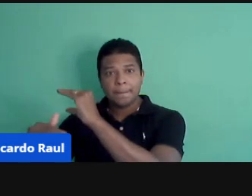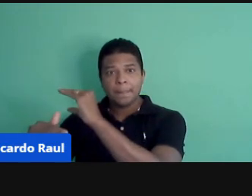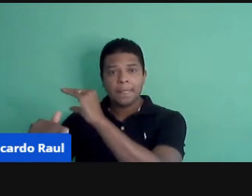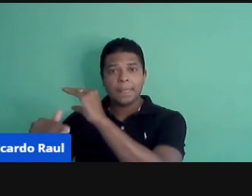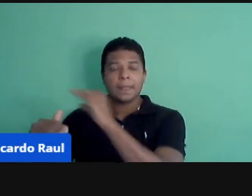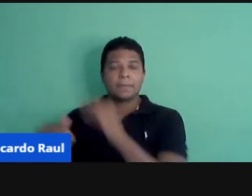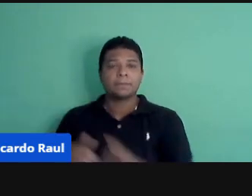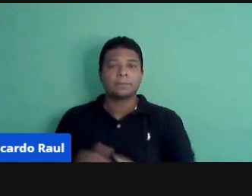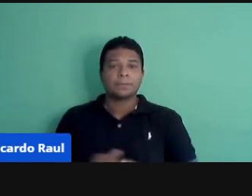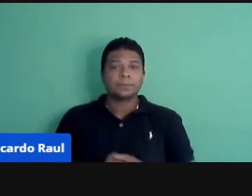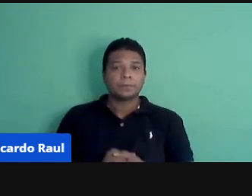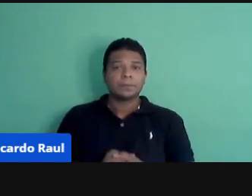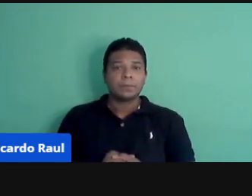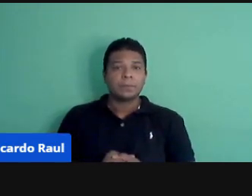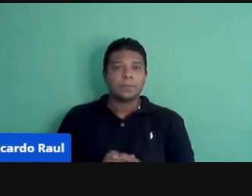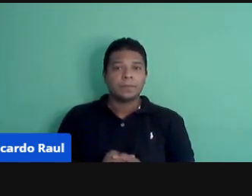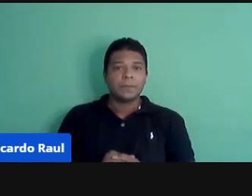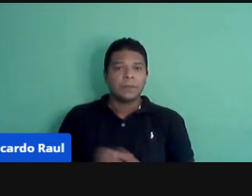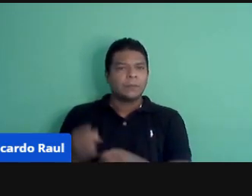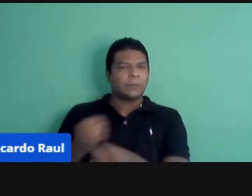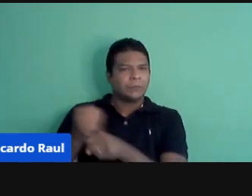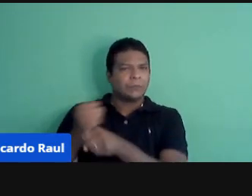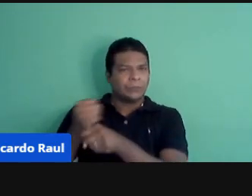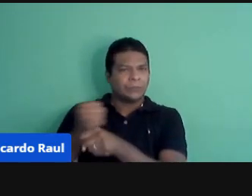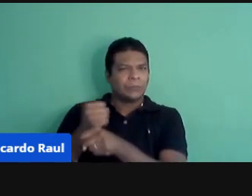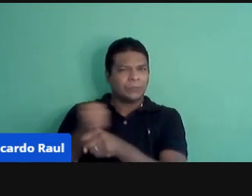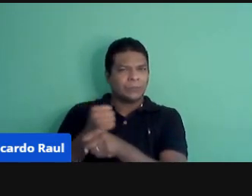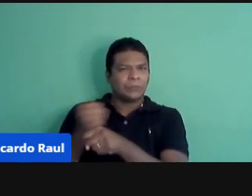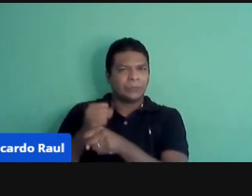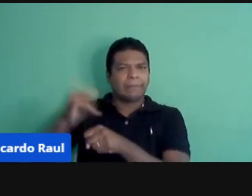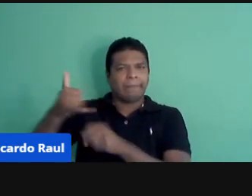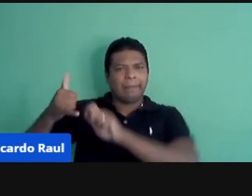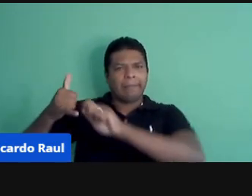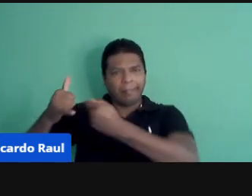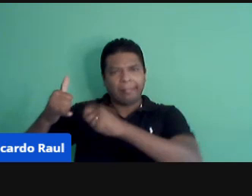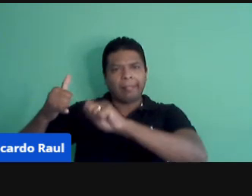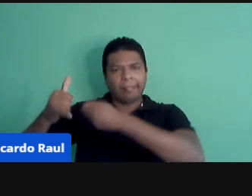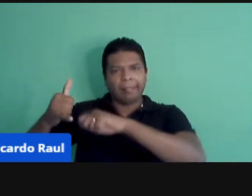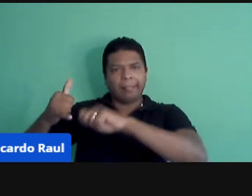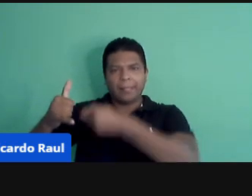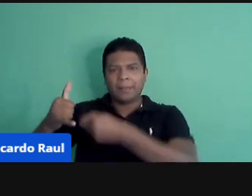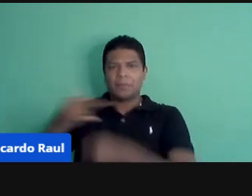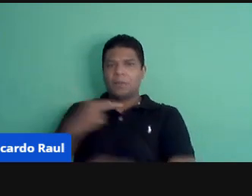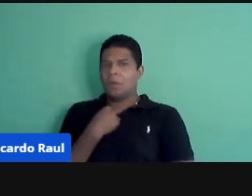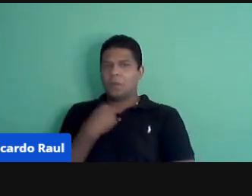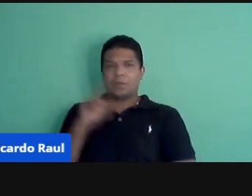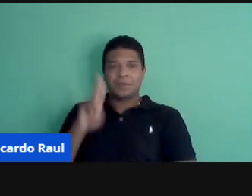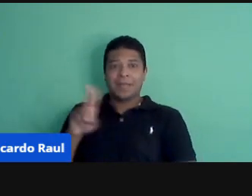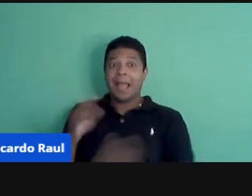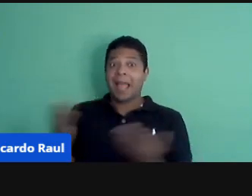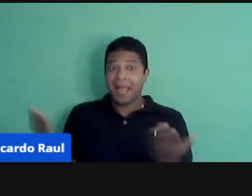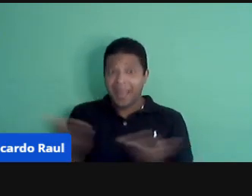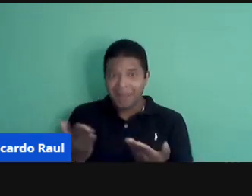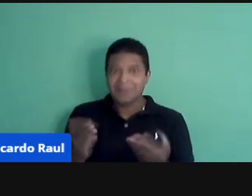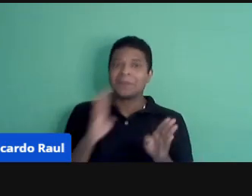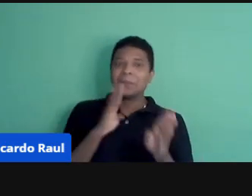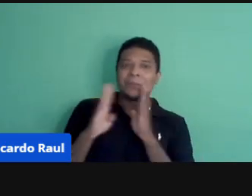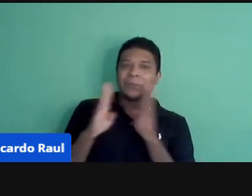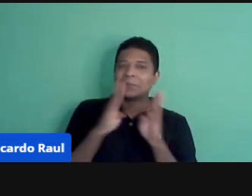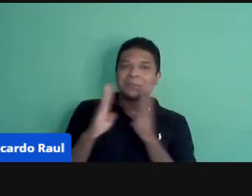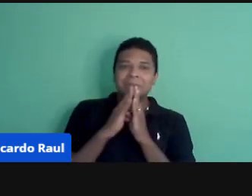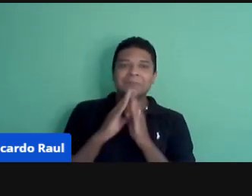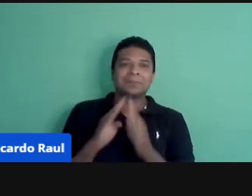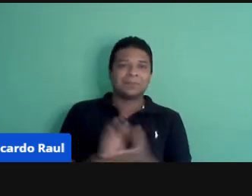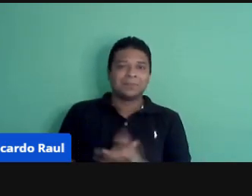pareça, né, tantos anos brigando para o aluno desligar o celular na sala de aula, hoje eu atendo o aluno pelo Facebook. Eles